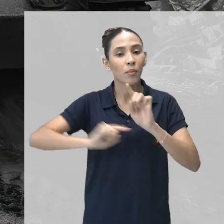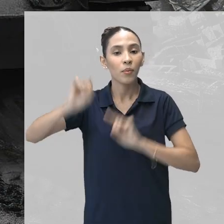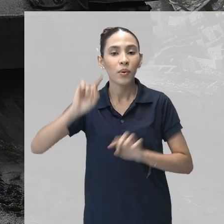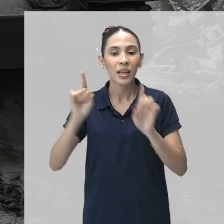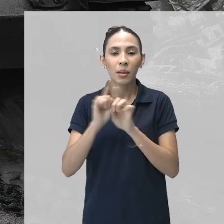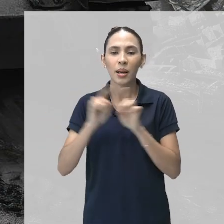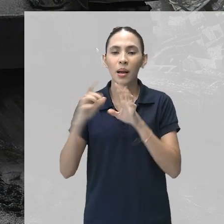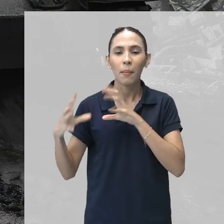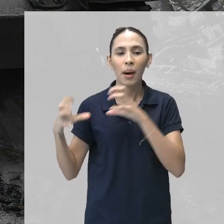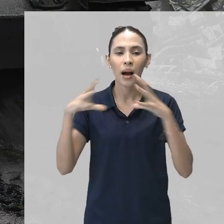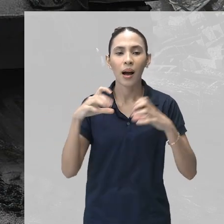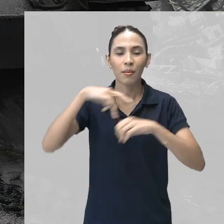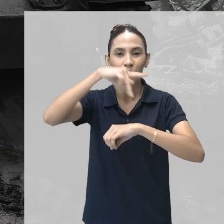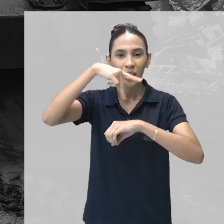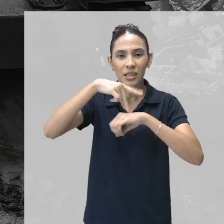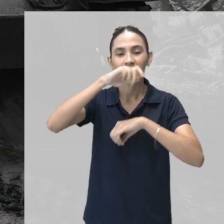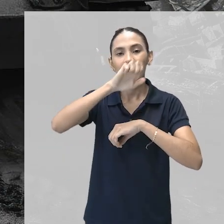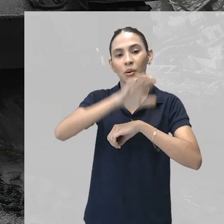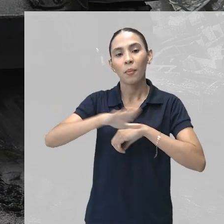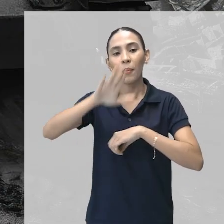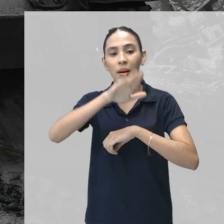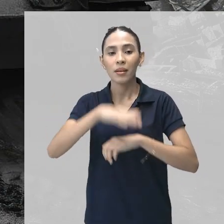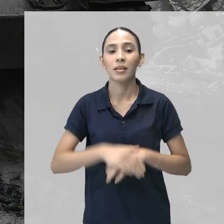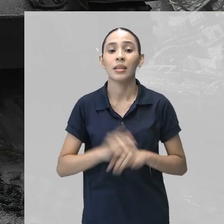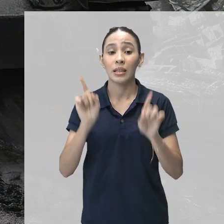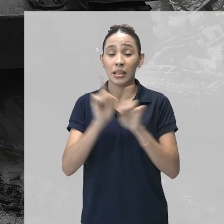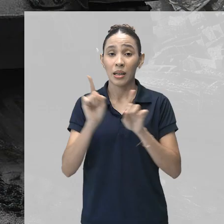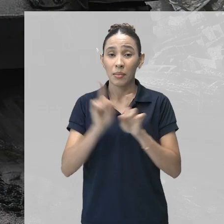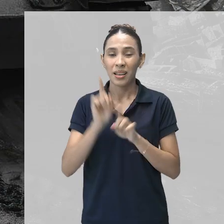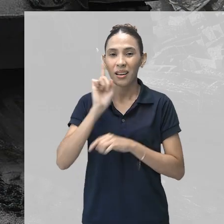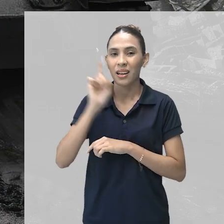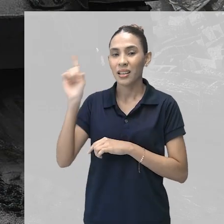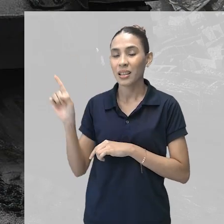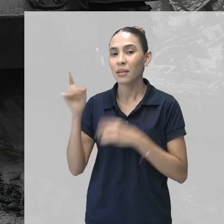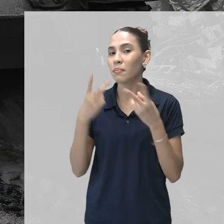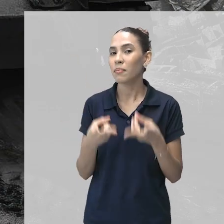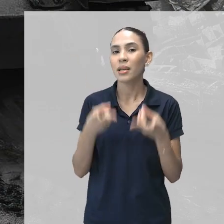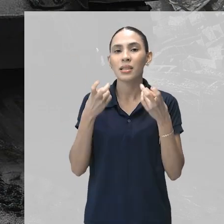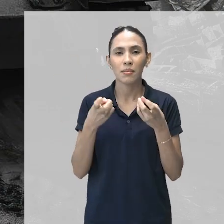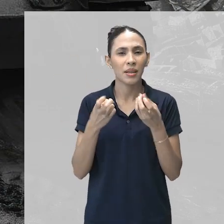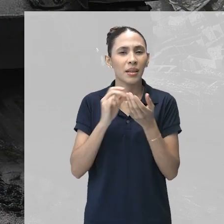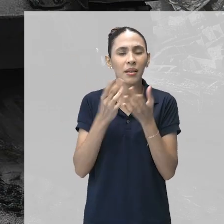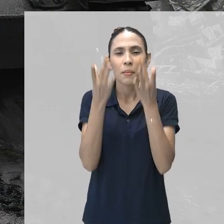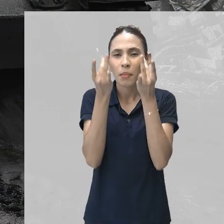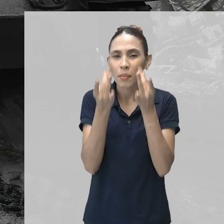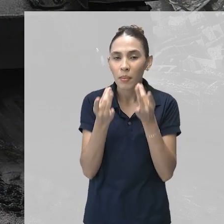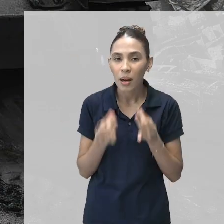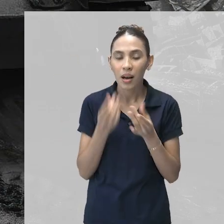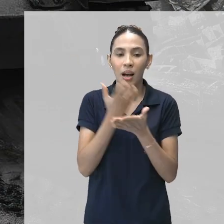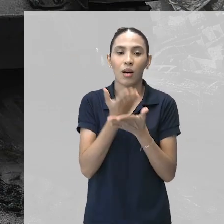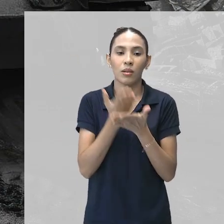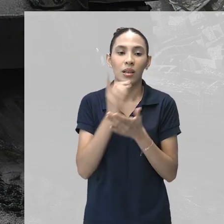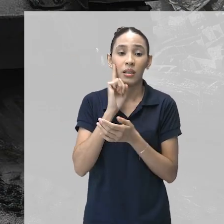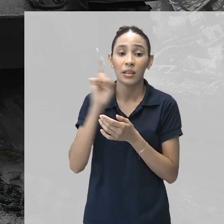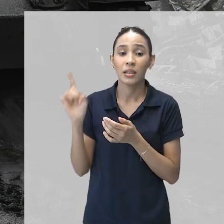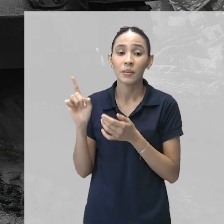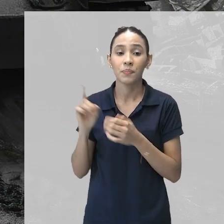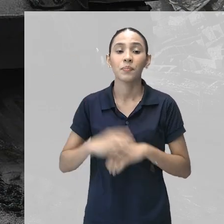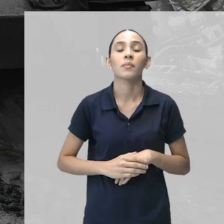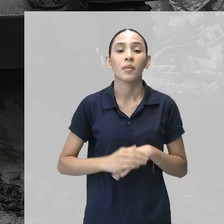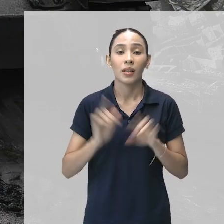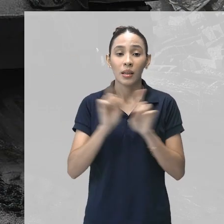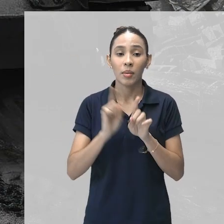e rivalidades entre as nações europeias. Esse ponto nós vamos observar minuciosamente nesta aula.